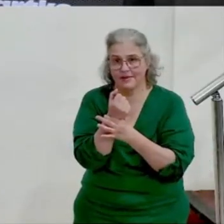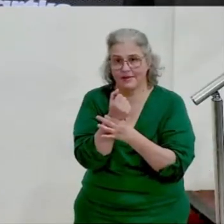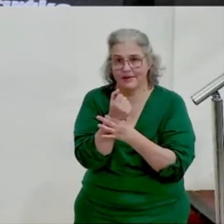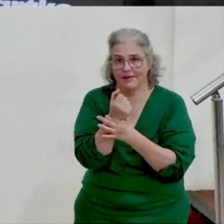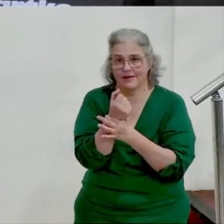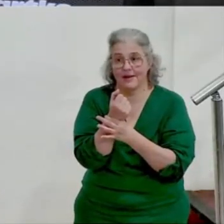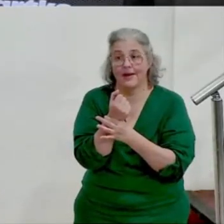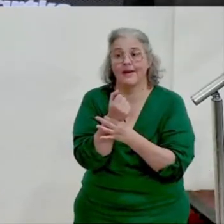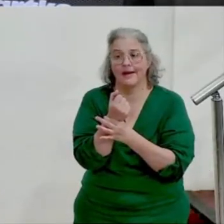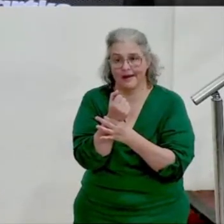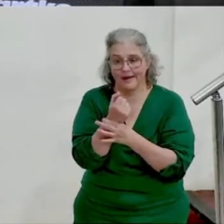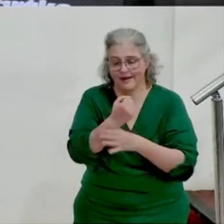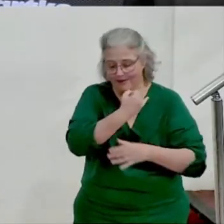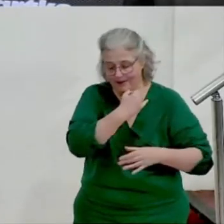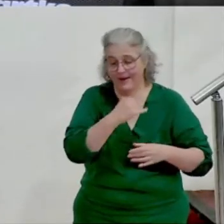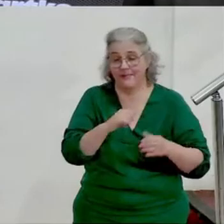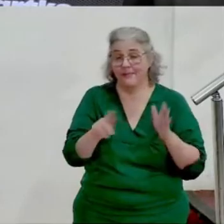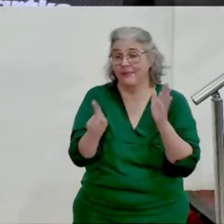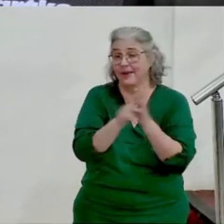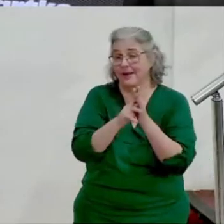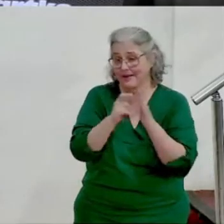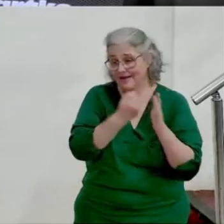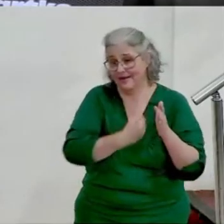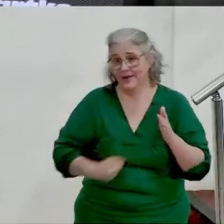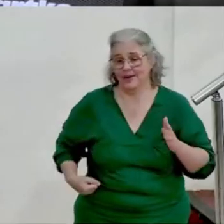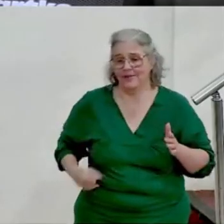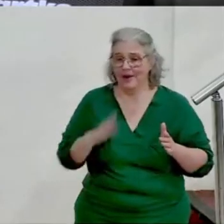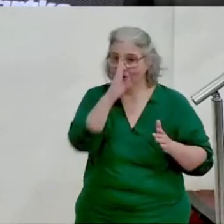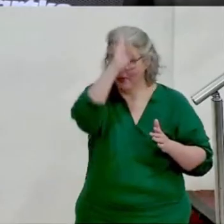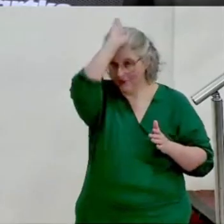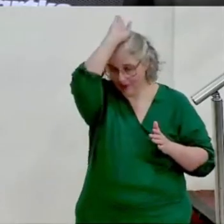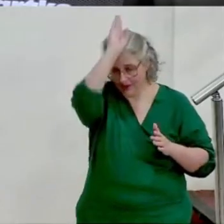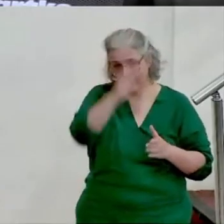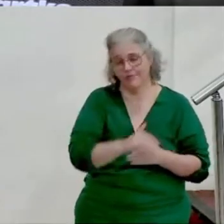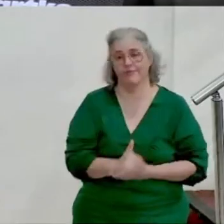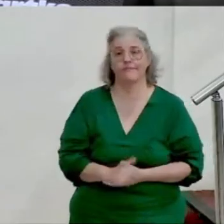Romano. O Império Romano se